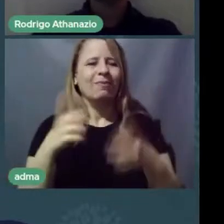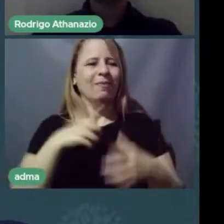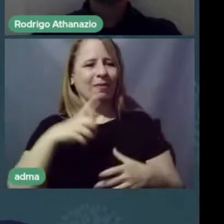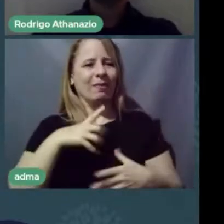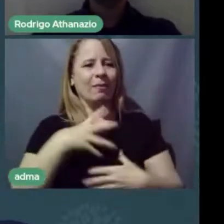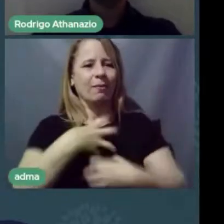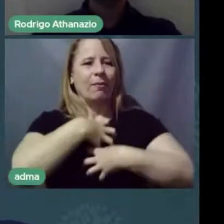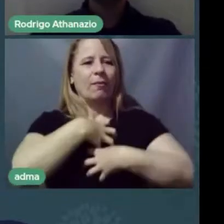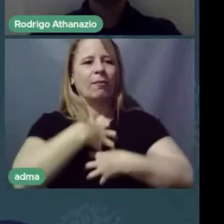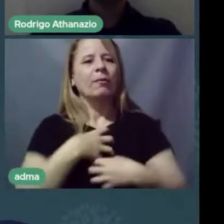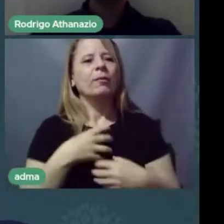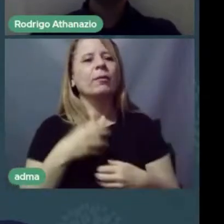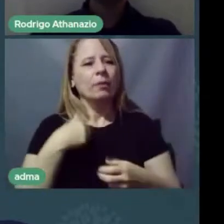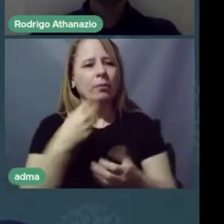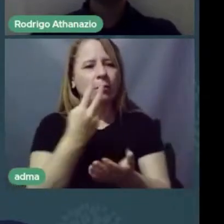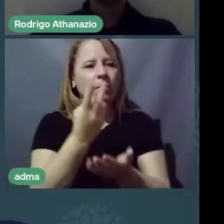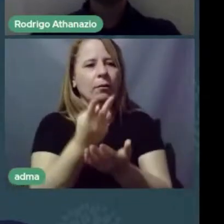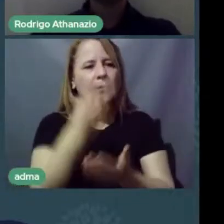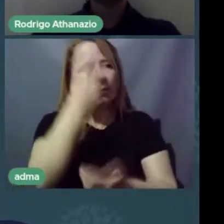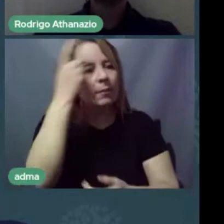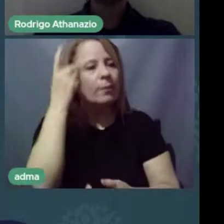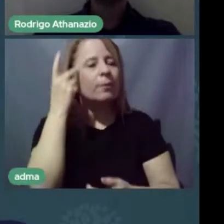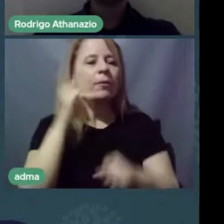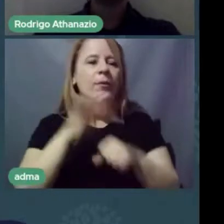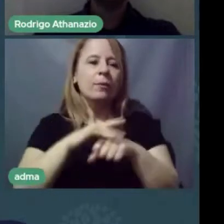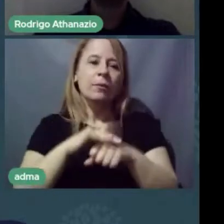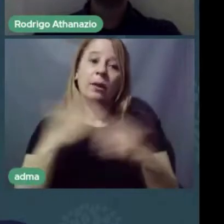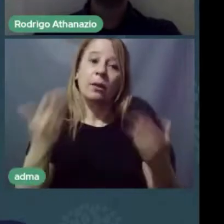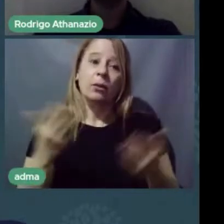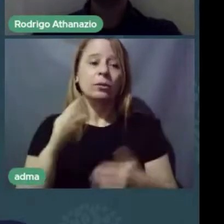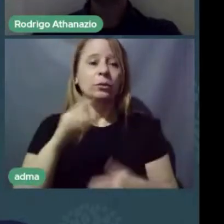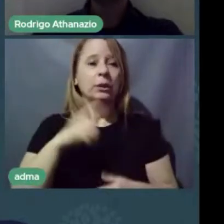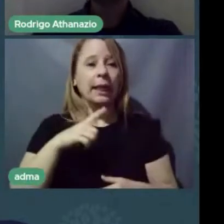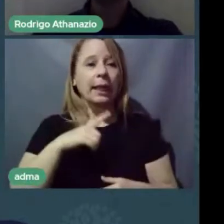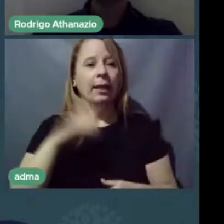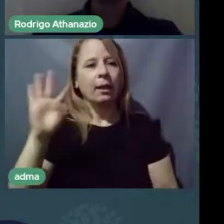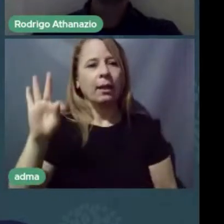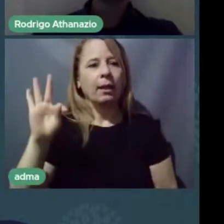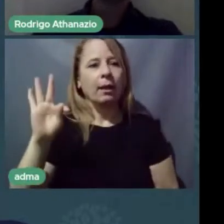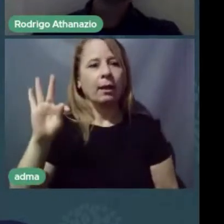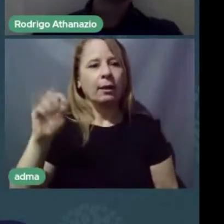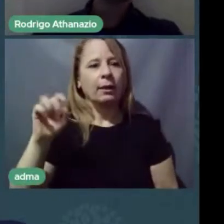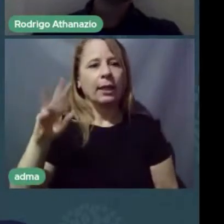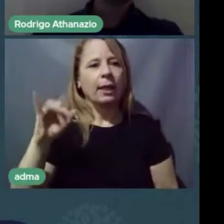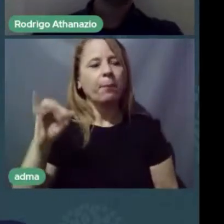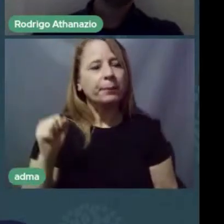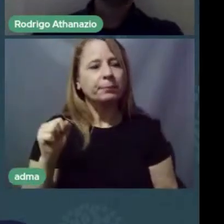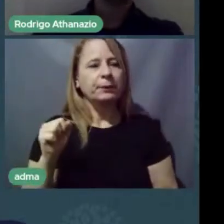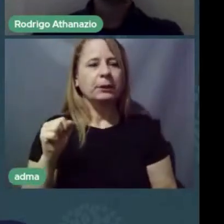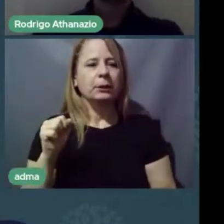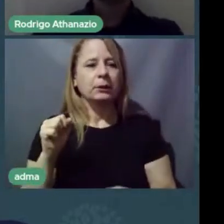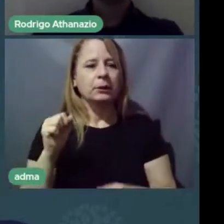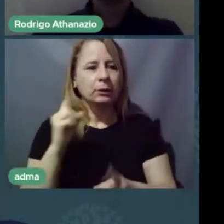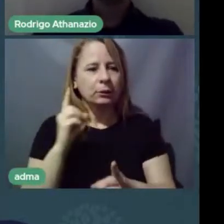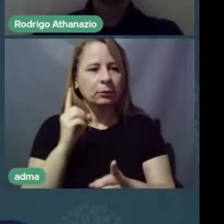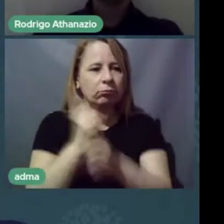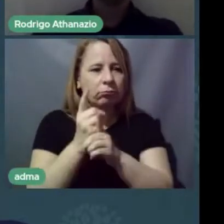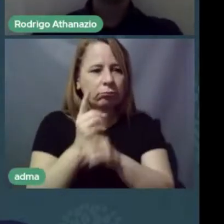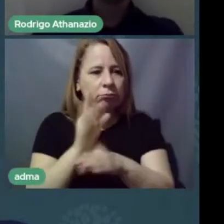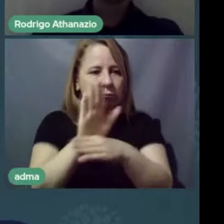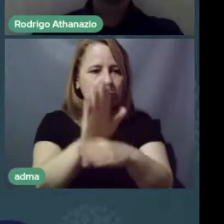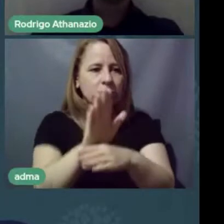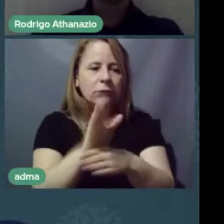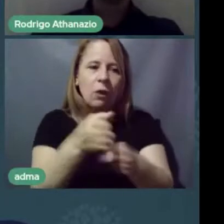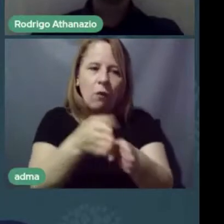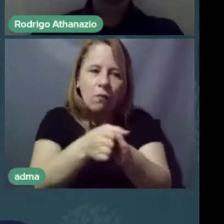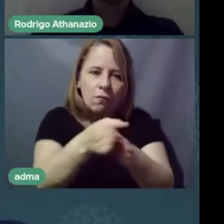aí a mais do meu paciente, e para isso existe a minha terapia de resgate. Então, quando eu orientar o tratamento do meu paciente com asma, eu vou orientar para